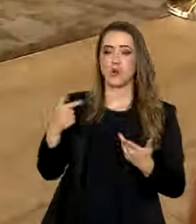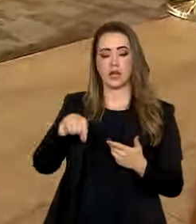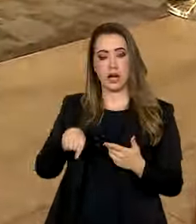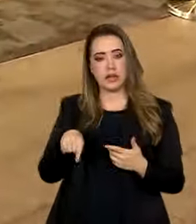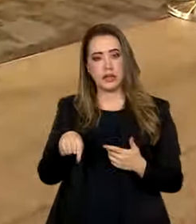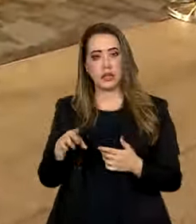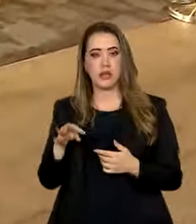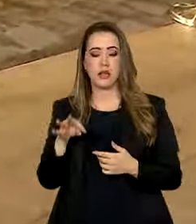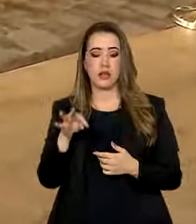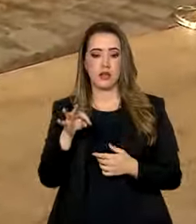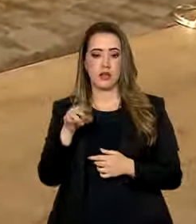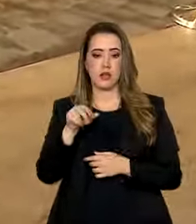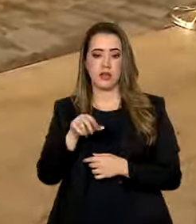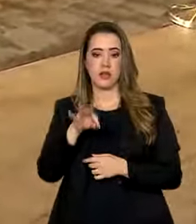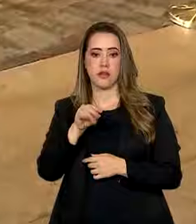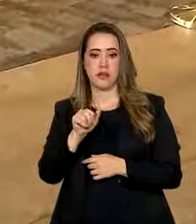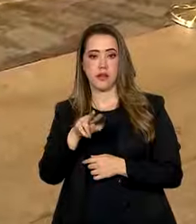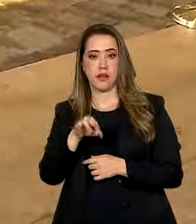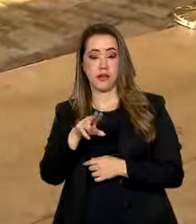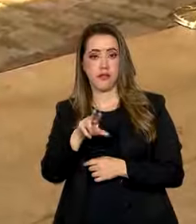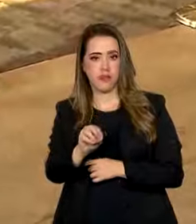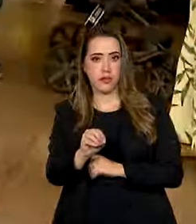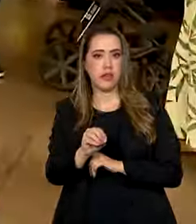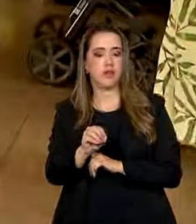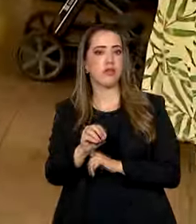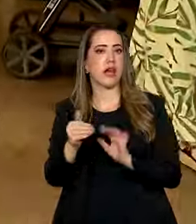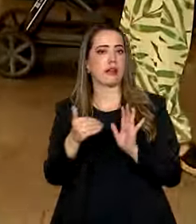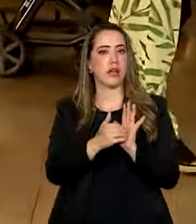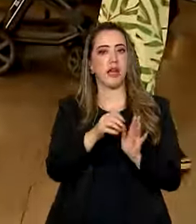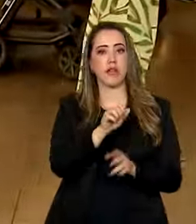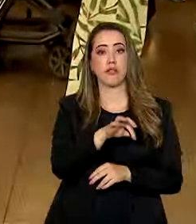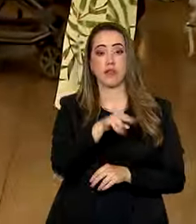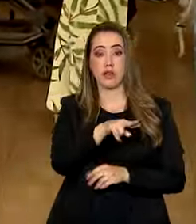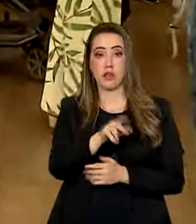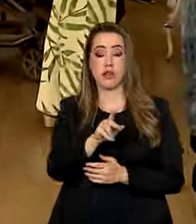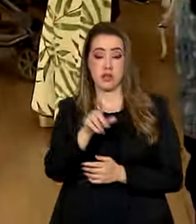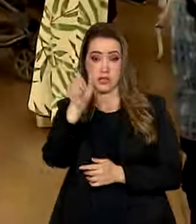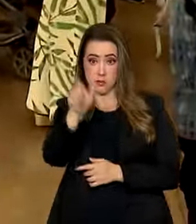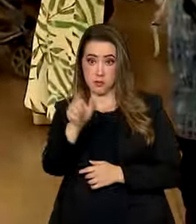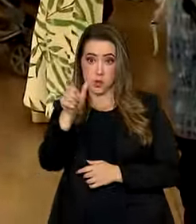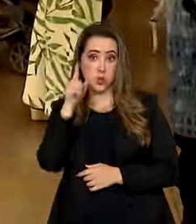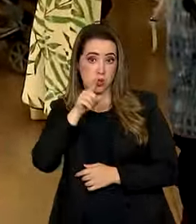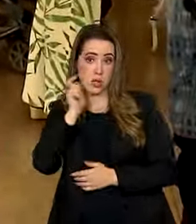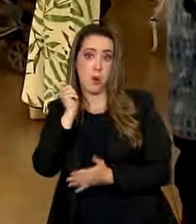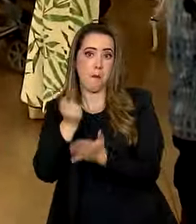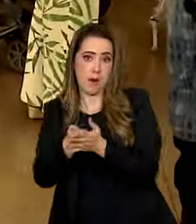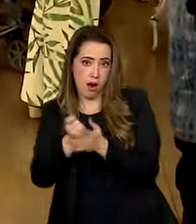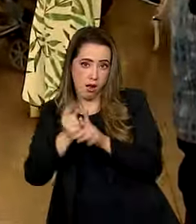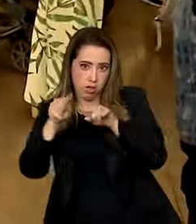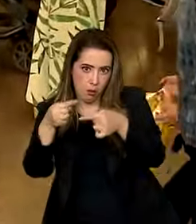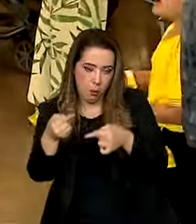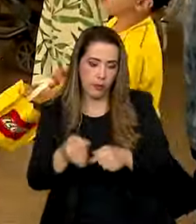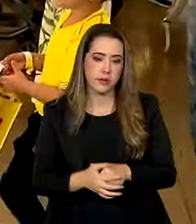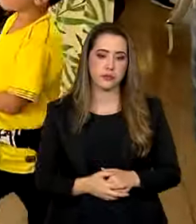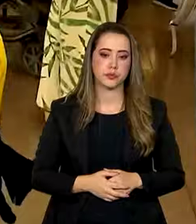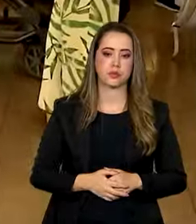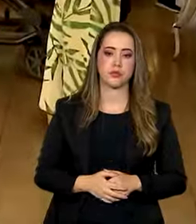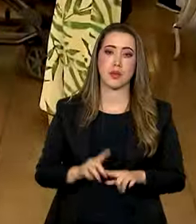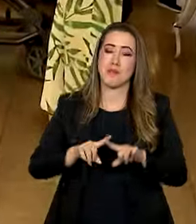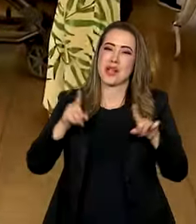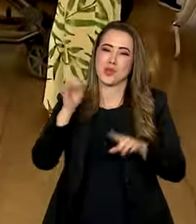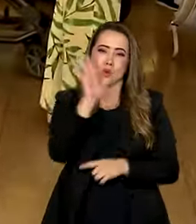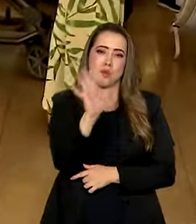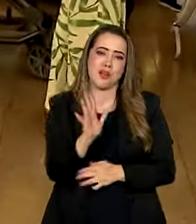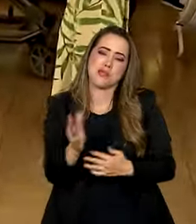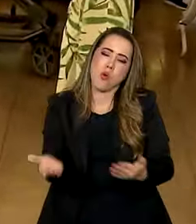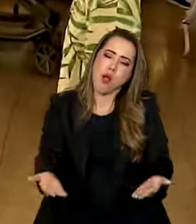para Atenas vai ser cobrado pelo governo americano. Desde as primeiras horas, né, do conflito, o governo acolheu a gente de uma